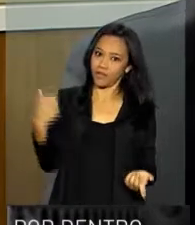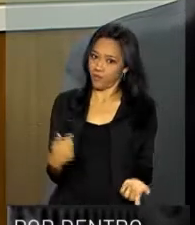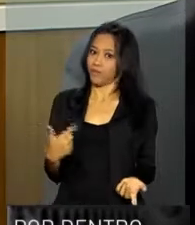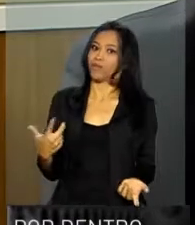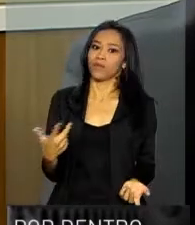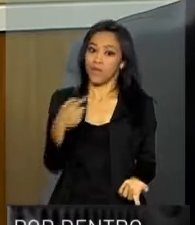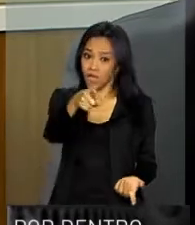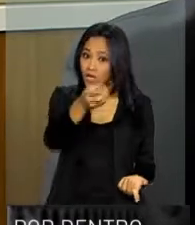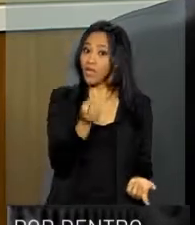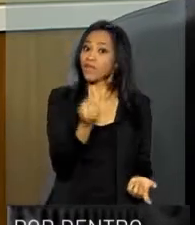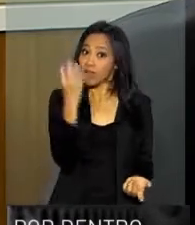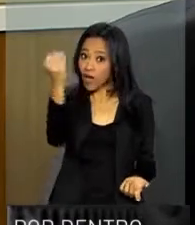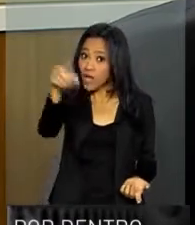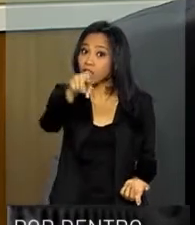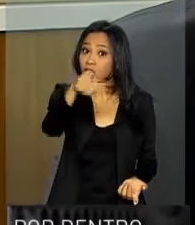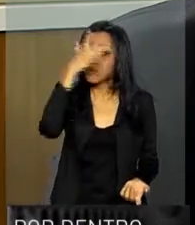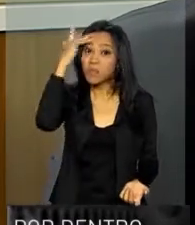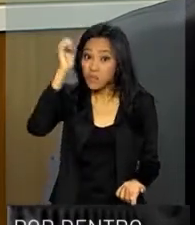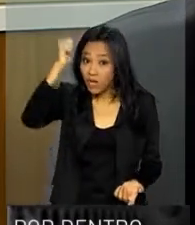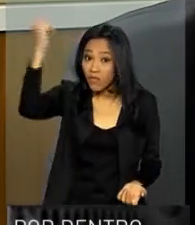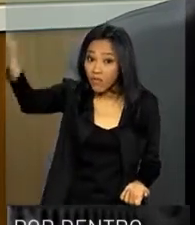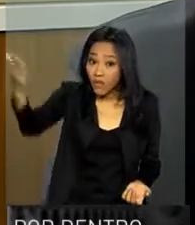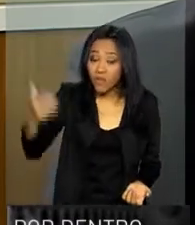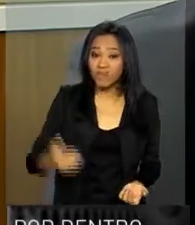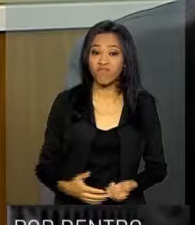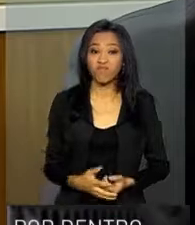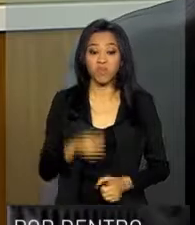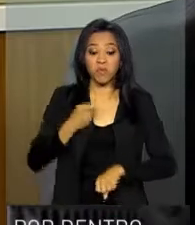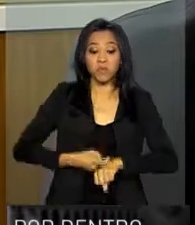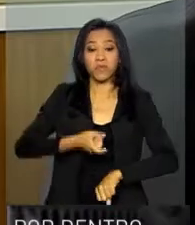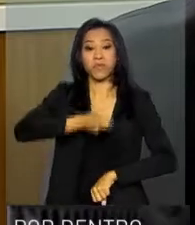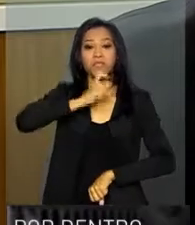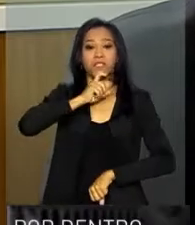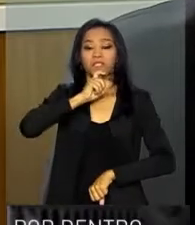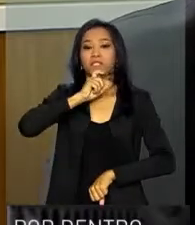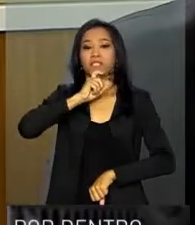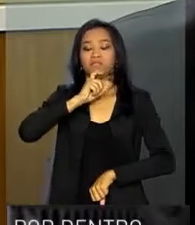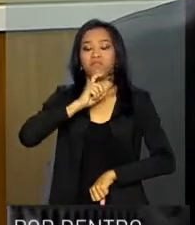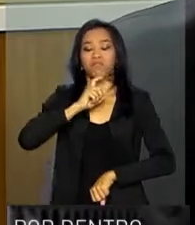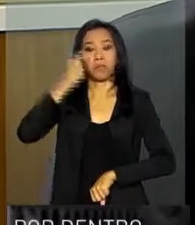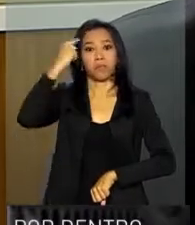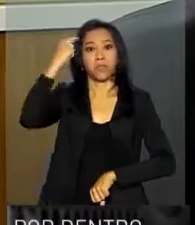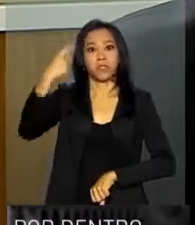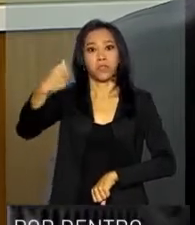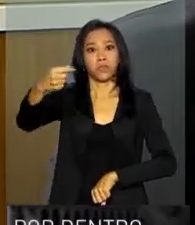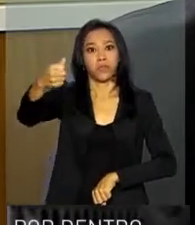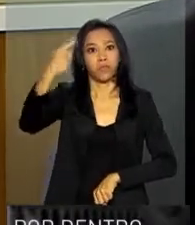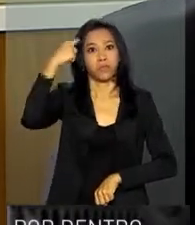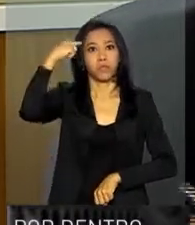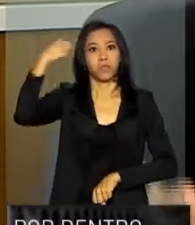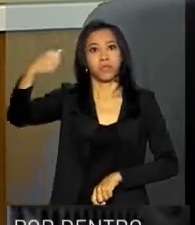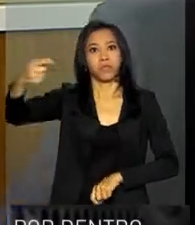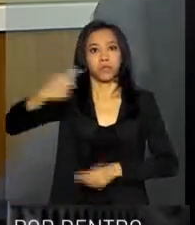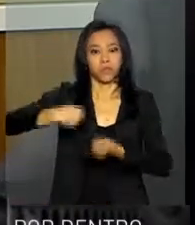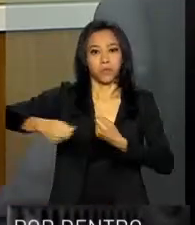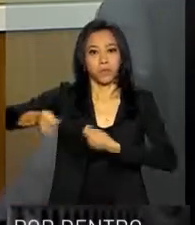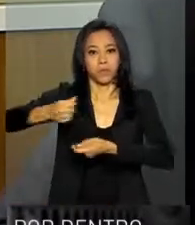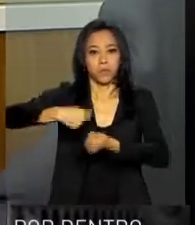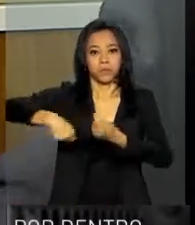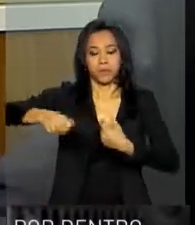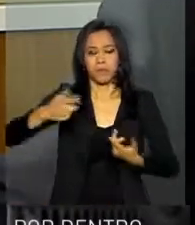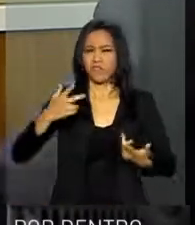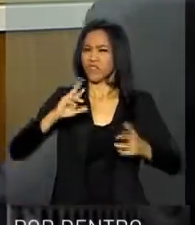é cada vez mais raro as pessoas lá fora está muito duras é muito econômicas nas relações que lugar do mundo você